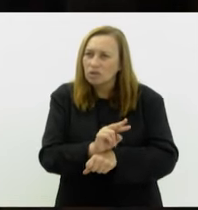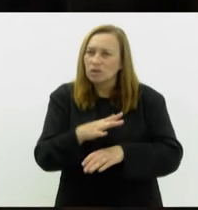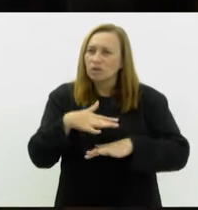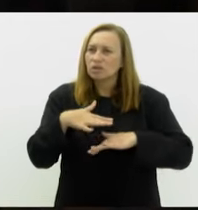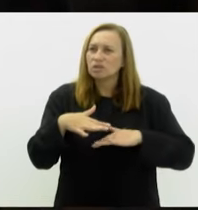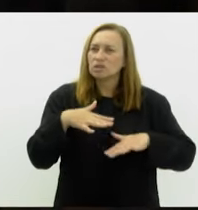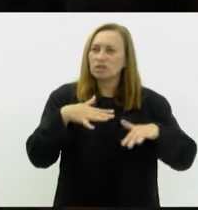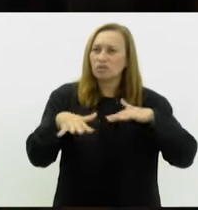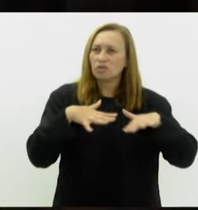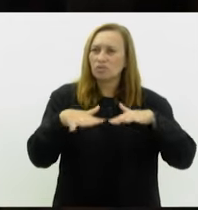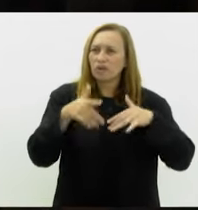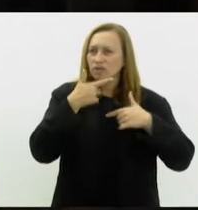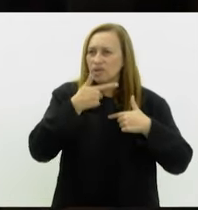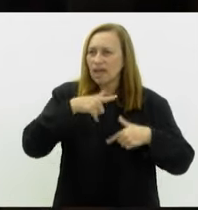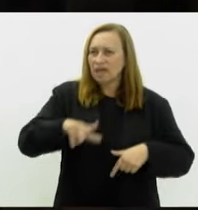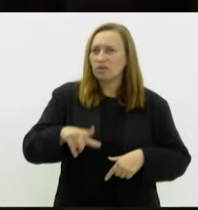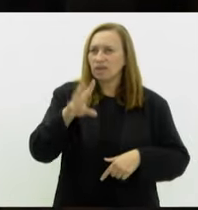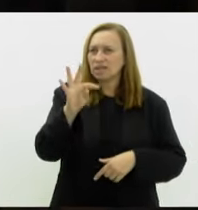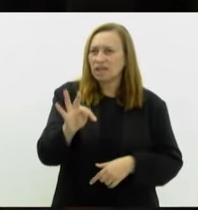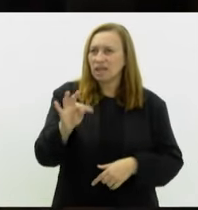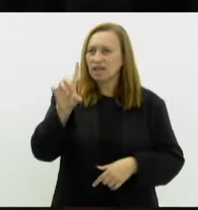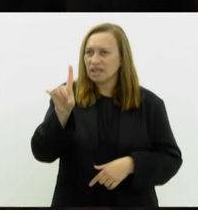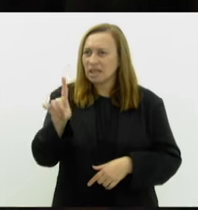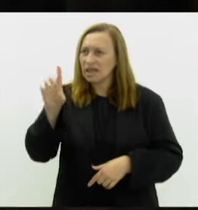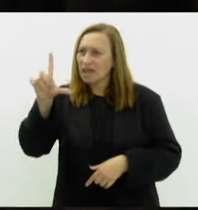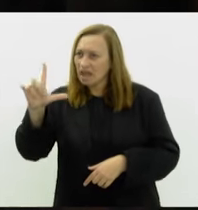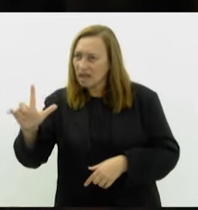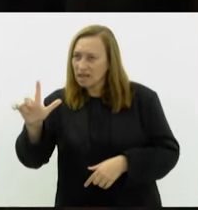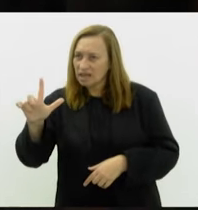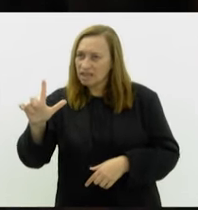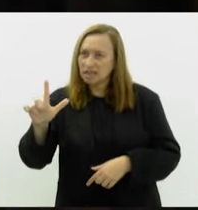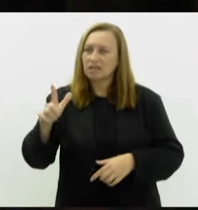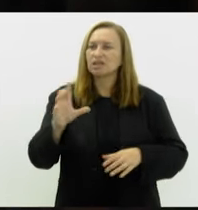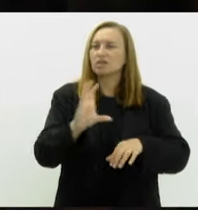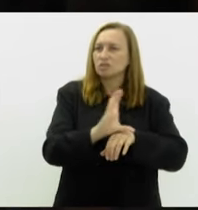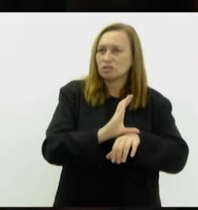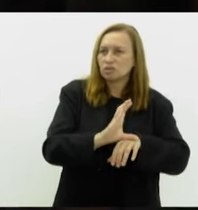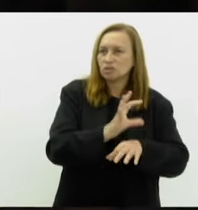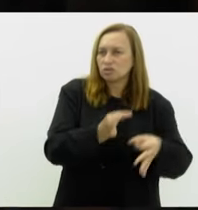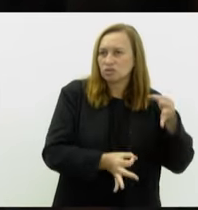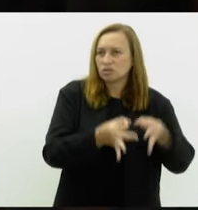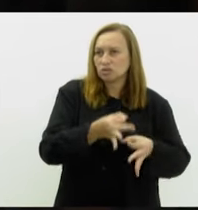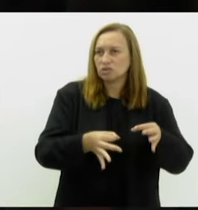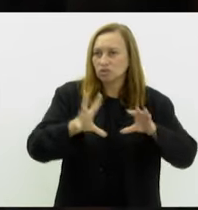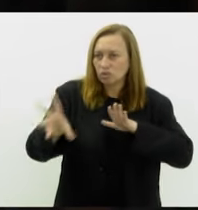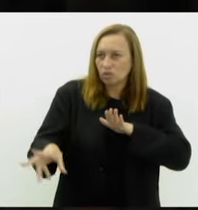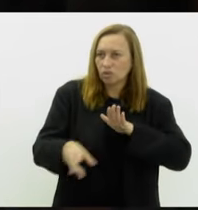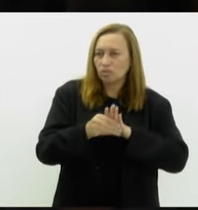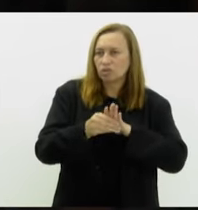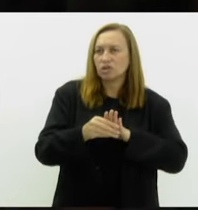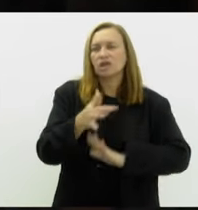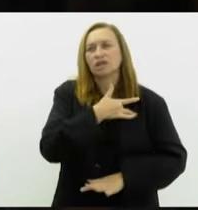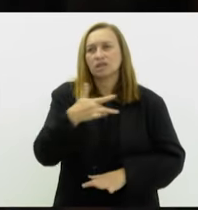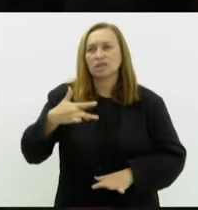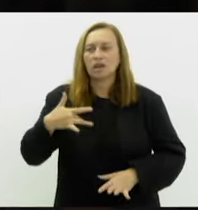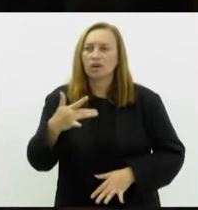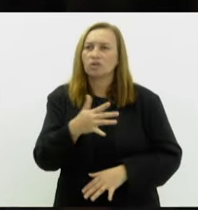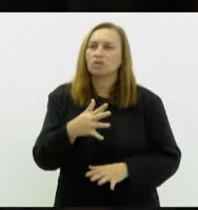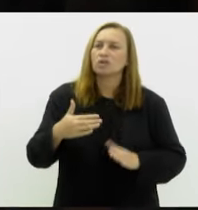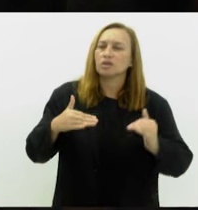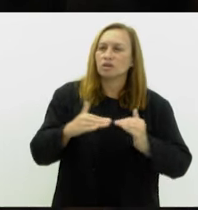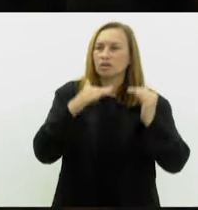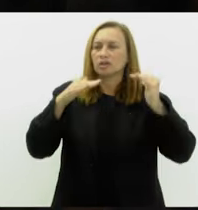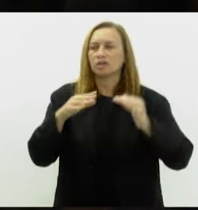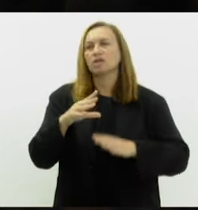TDL. Pareceres das comissões de Constituição e Justiça pela Constitucionalidade com emendas. De Saúde, favorável. Assuntos da